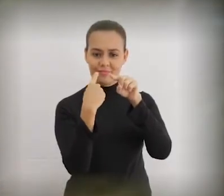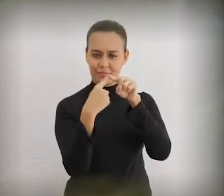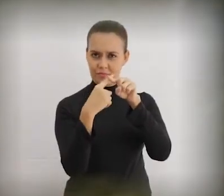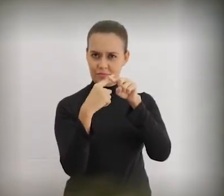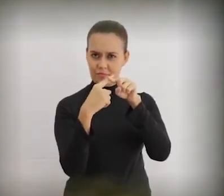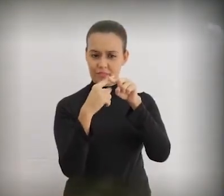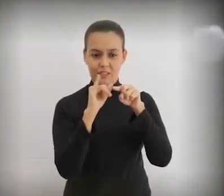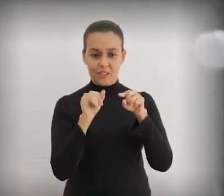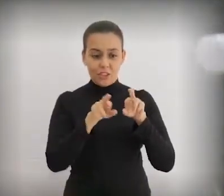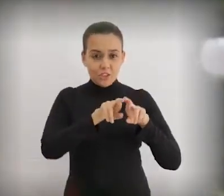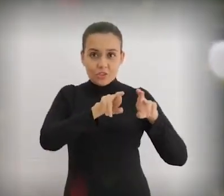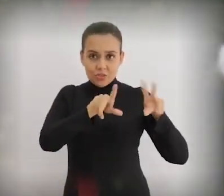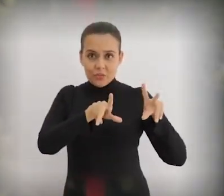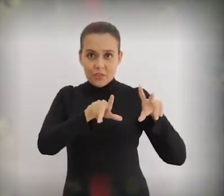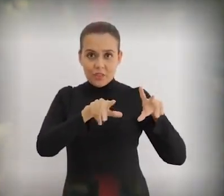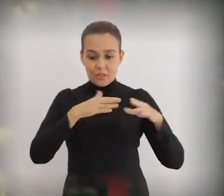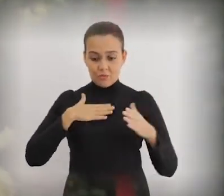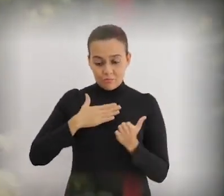assim.